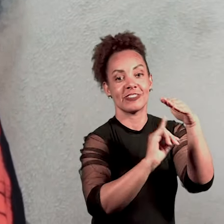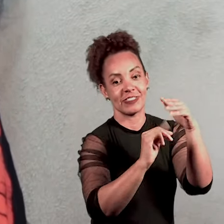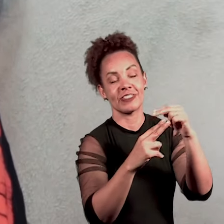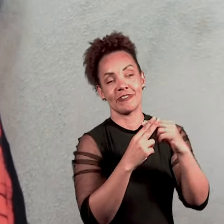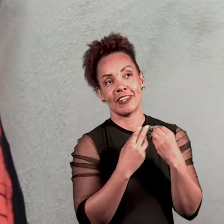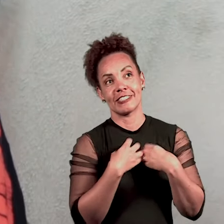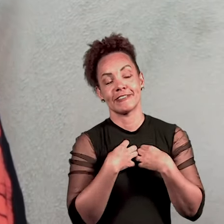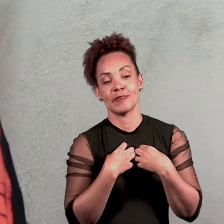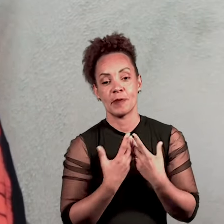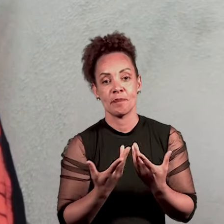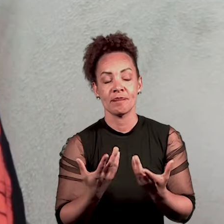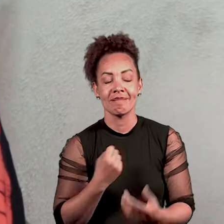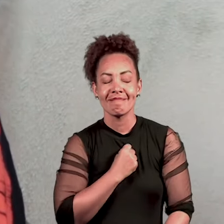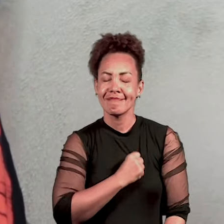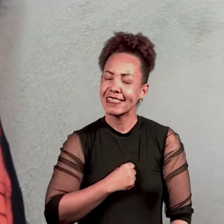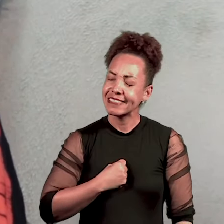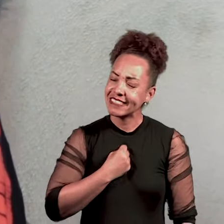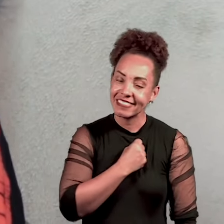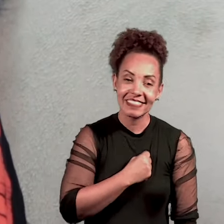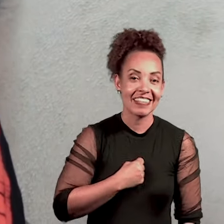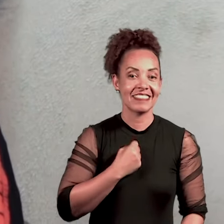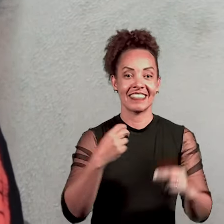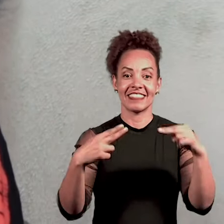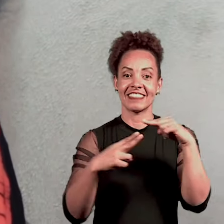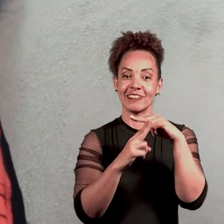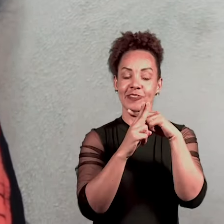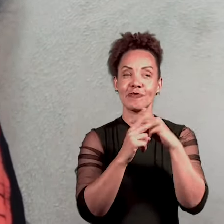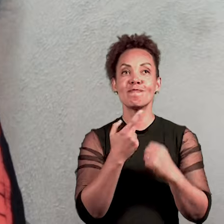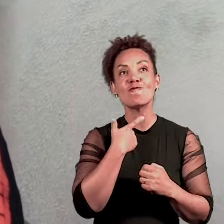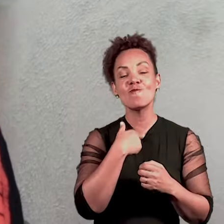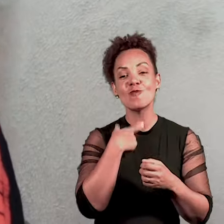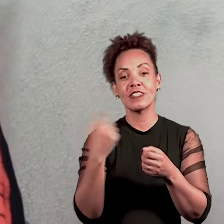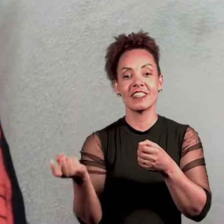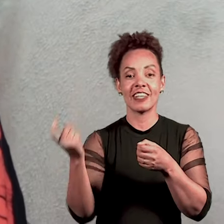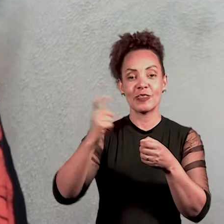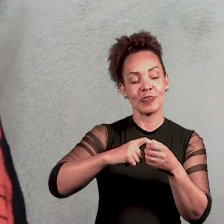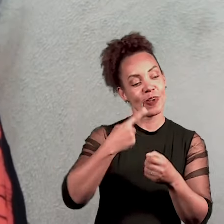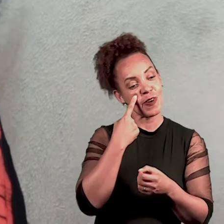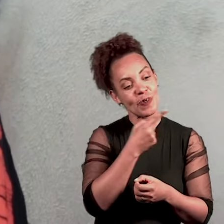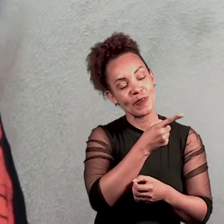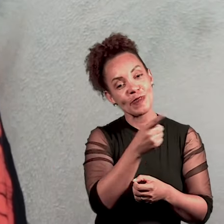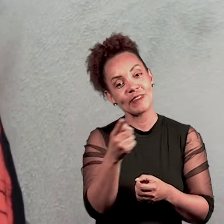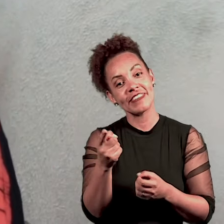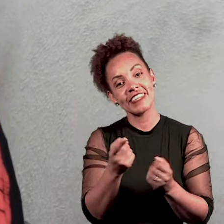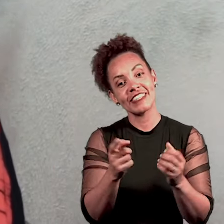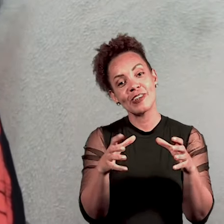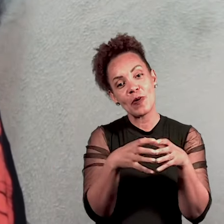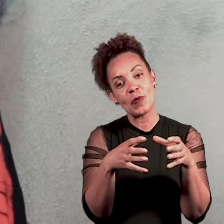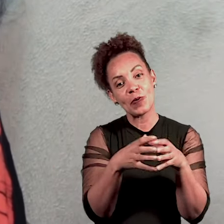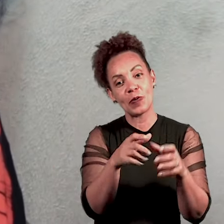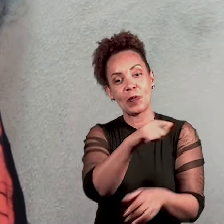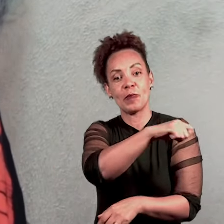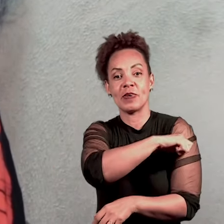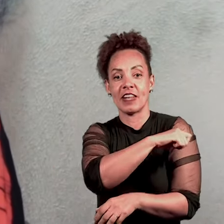vontade de voltar. Quando eu vejo a turma assim, de jovens lá dentro, né? Eu sei